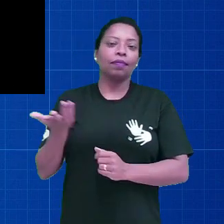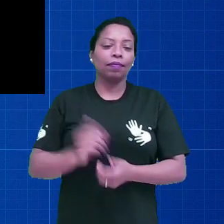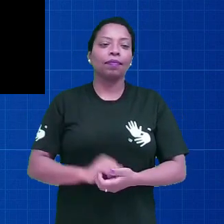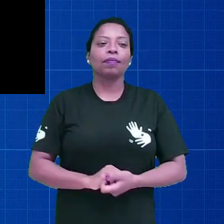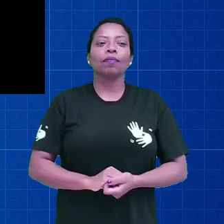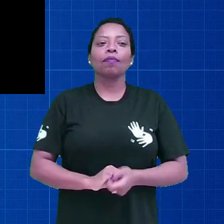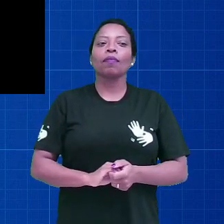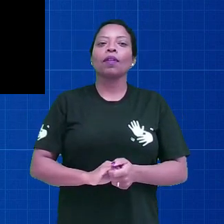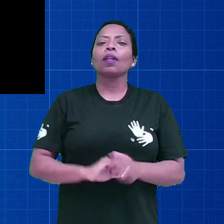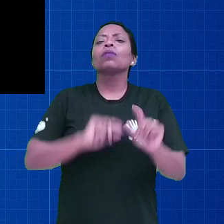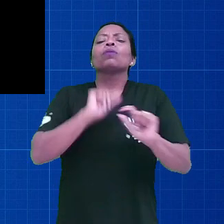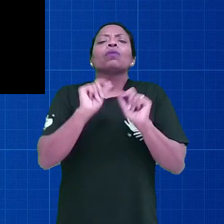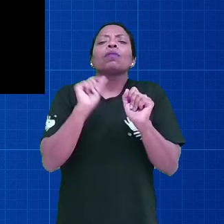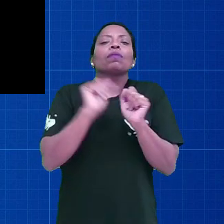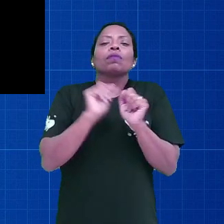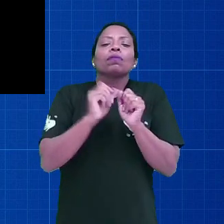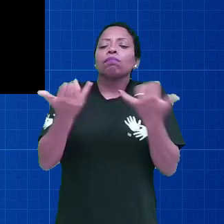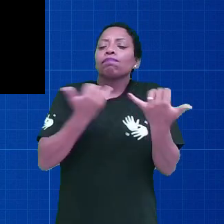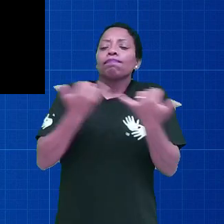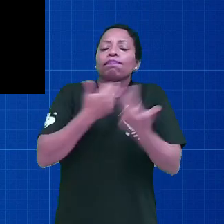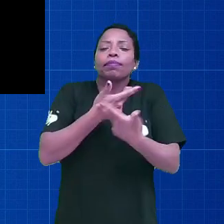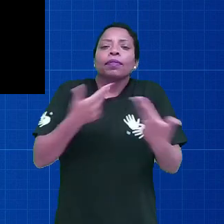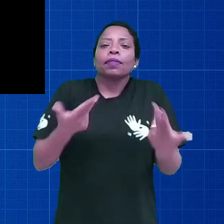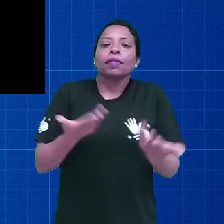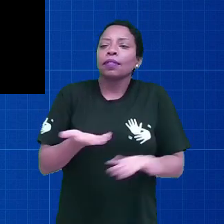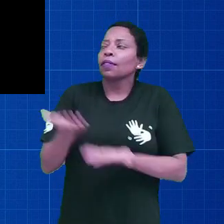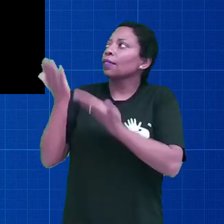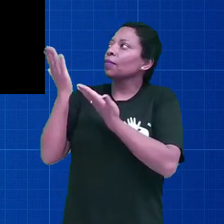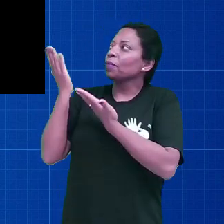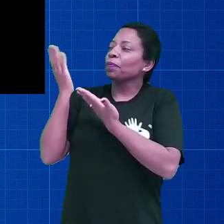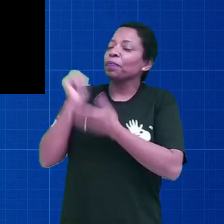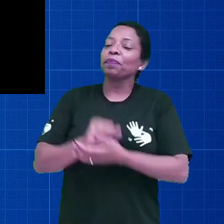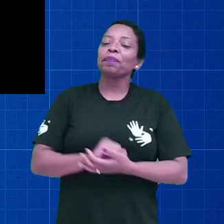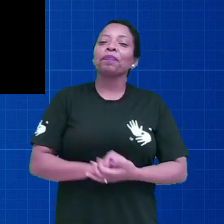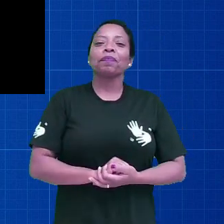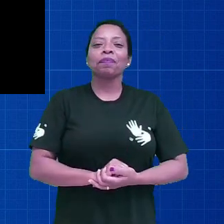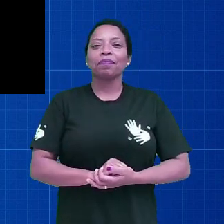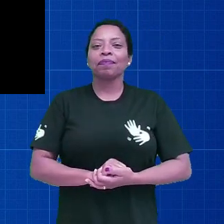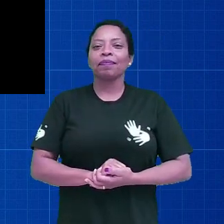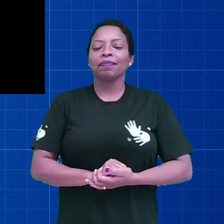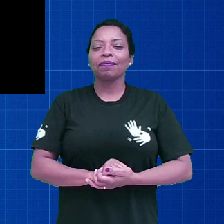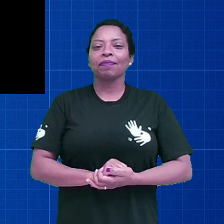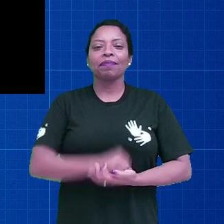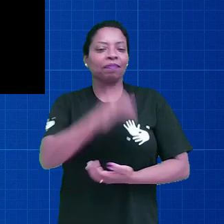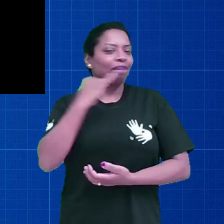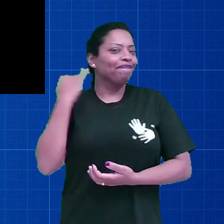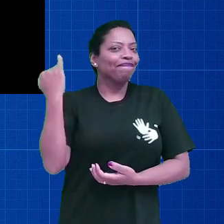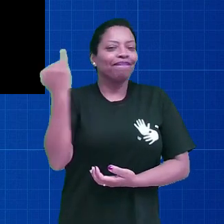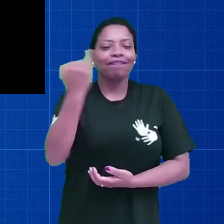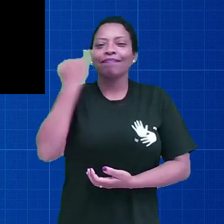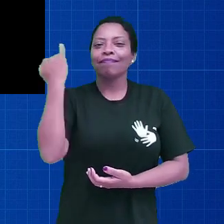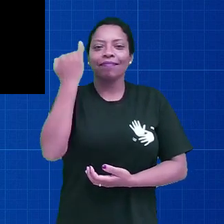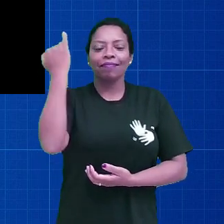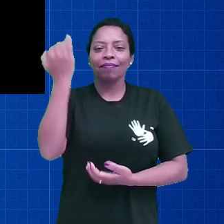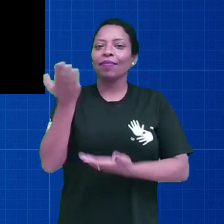E o que a gente faz com esses dados? Então, uma das aplicações, e que tem uma importância muito grande